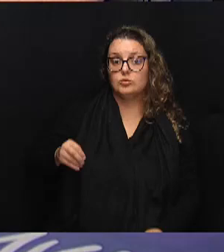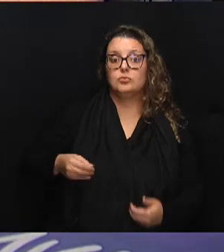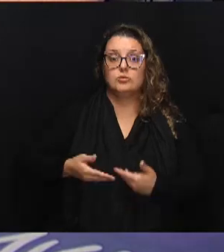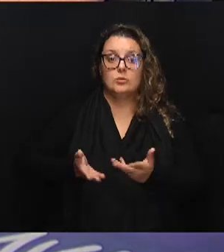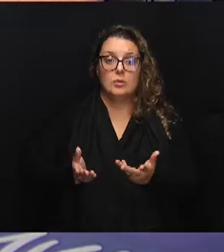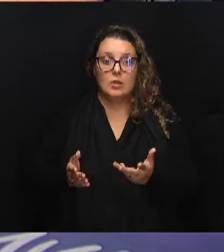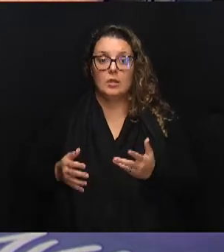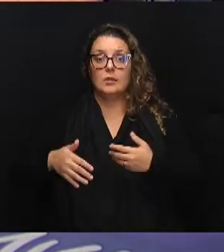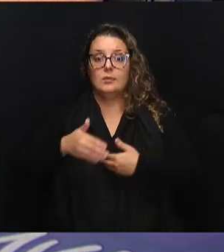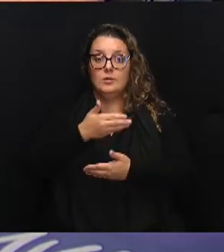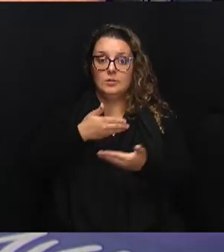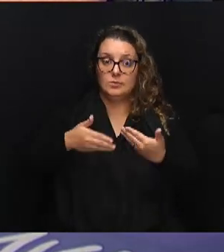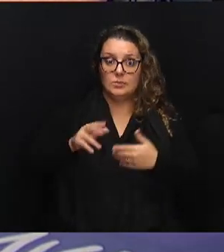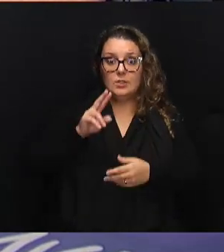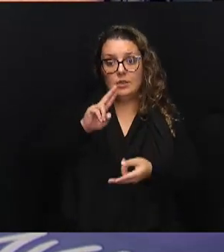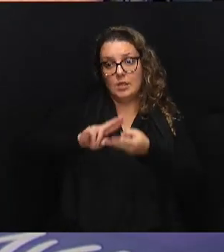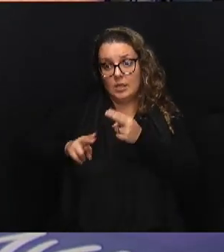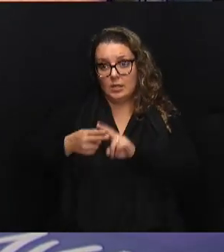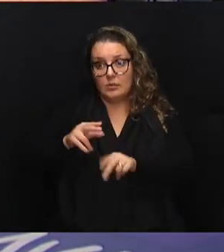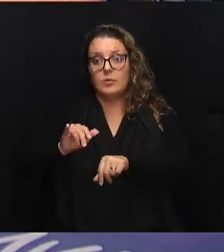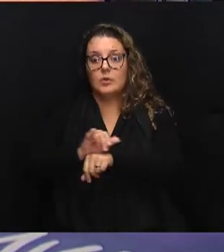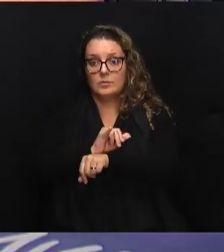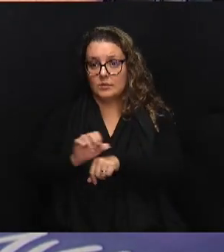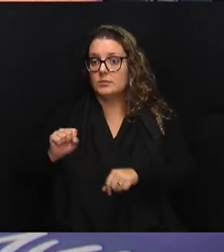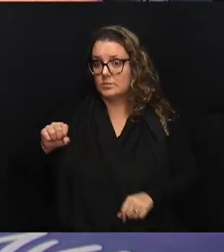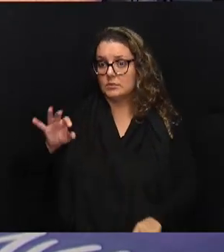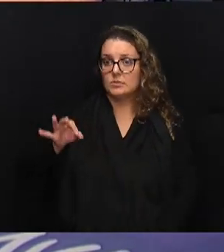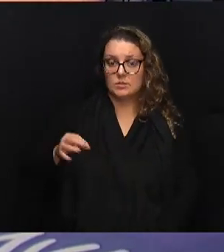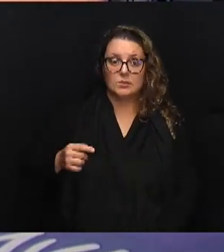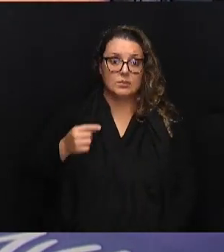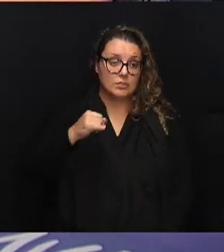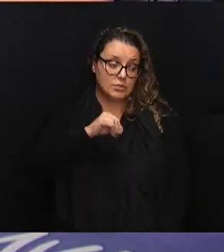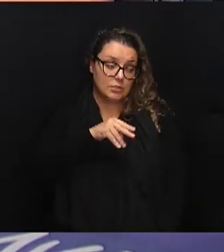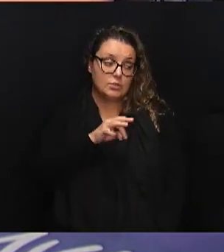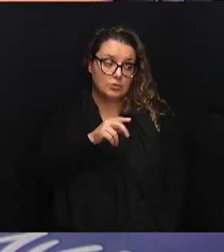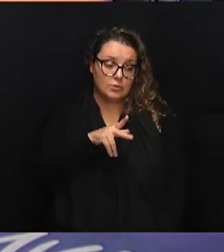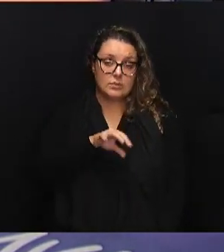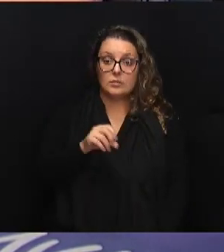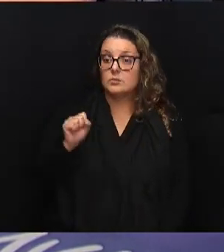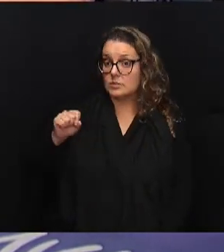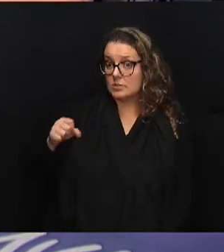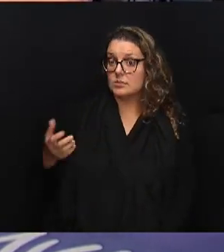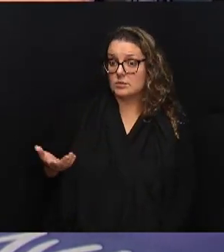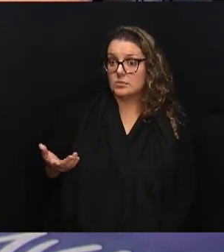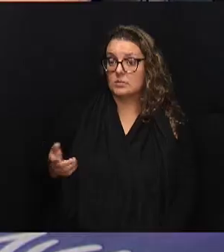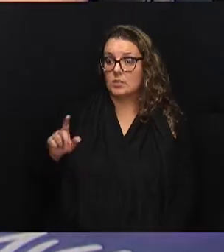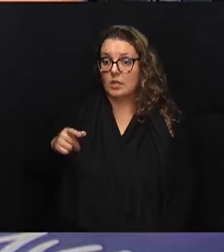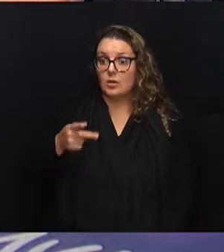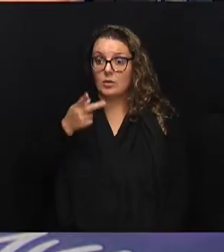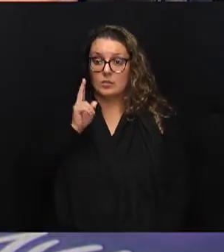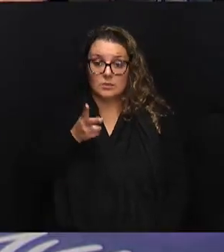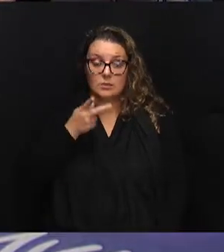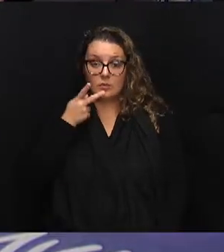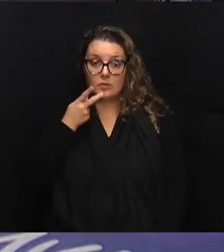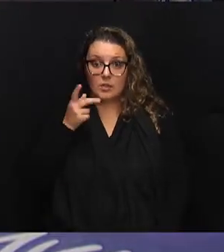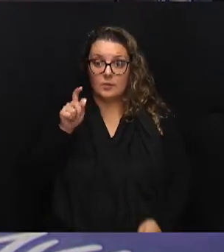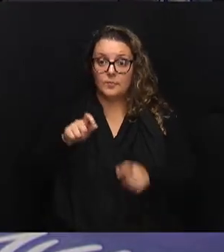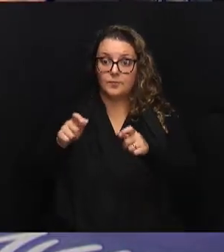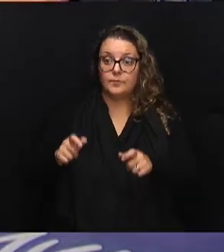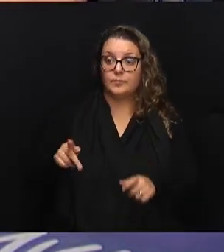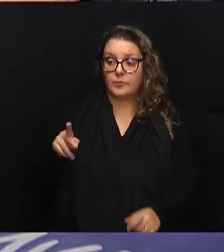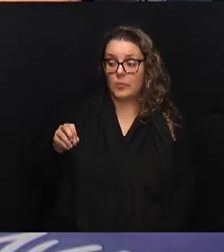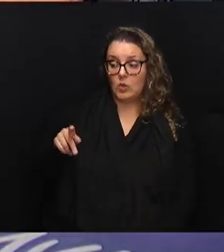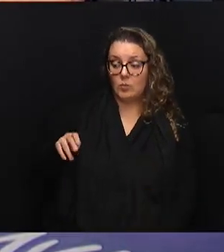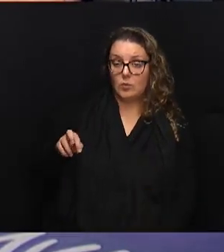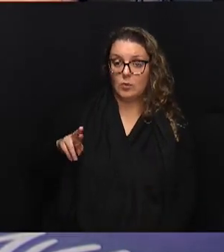complexa de habilidade, estratégia e também de intuição, né? Sem dúvida, tipo assim, é o que a gente sempre fala com o pessoal. O poker, ele é muito mais um